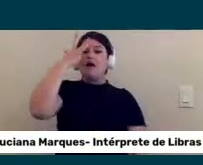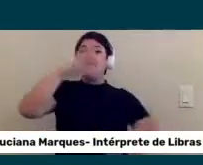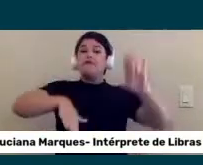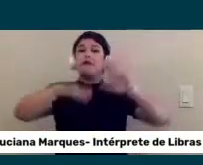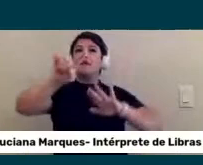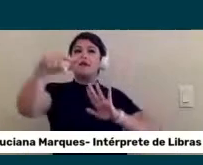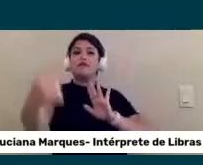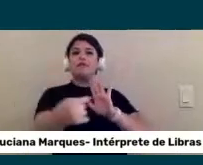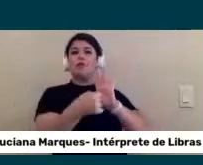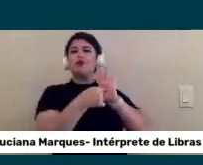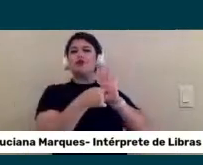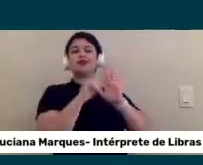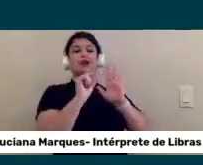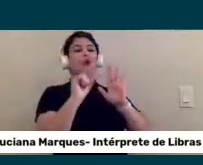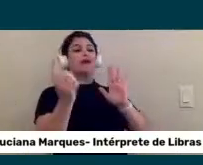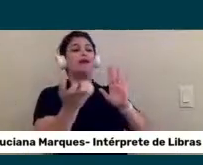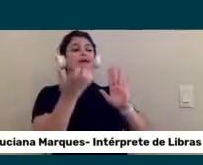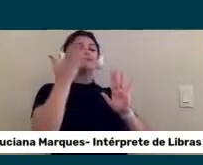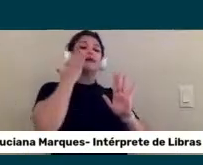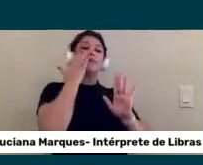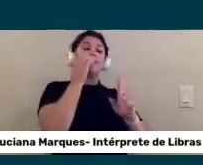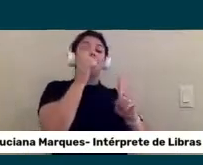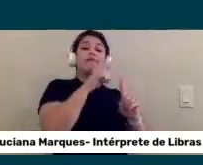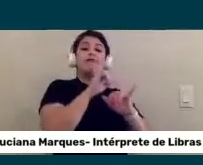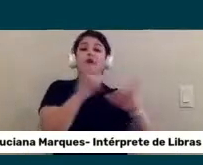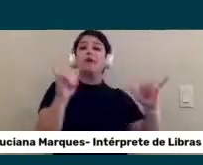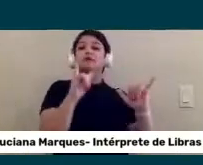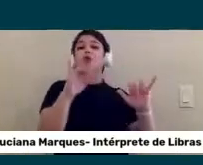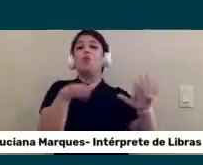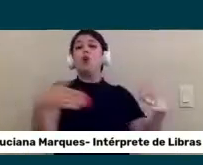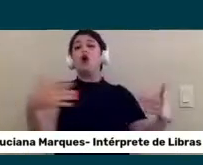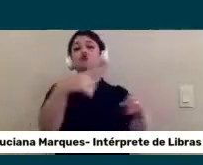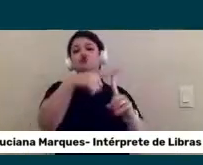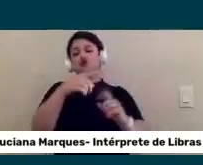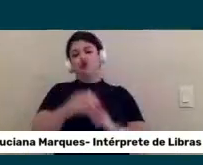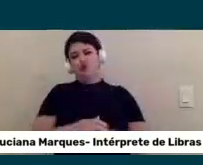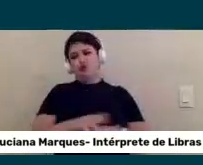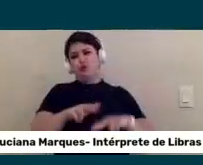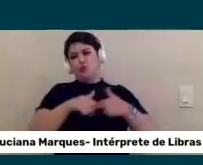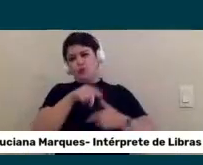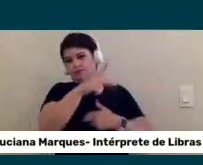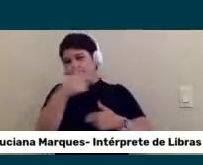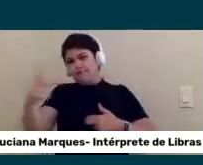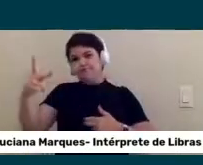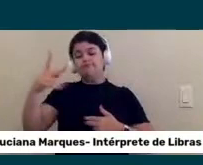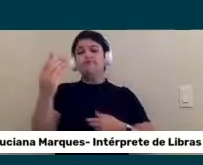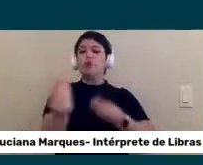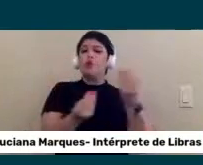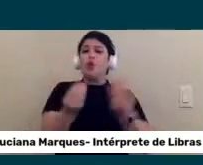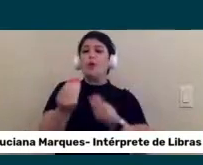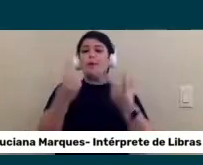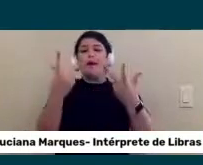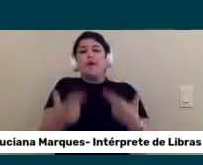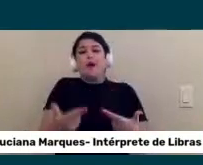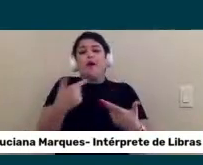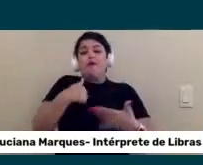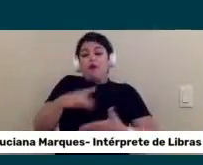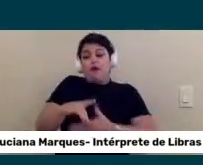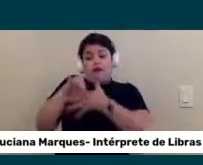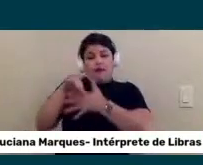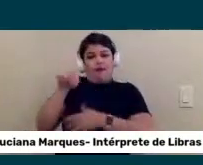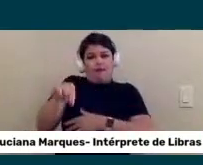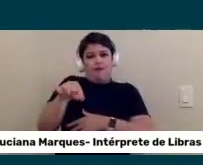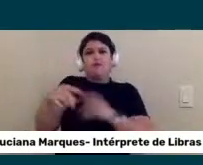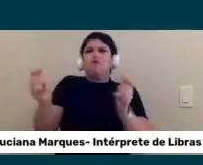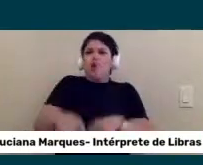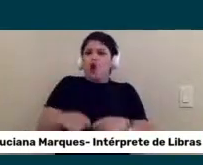quer ver um tipo de informação. Então, para você, como talvez um Product Manager, é legal ter as